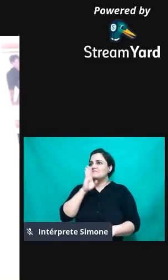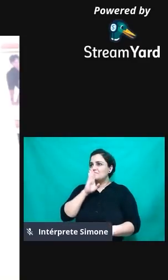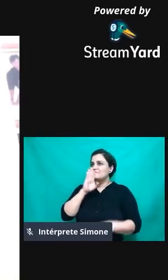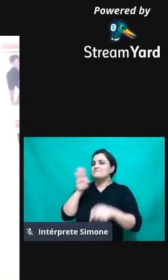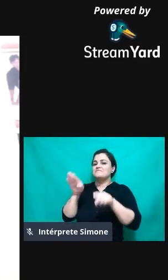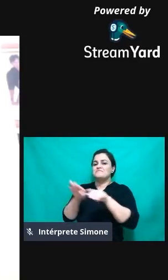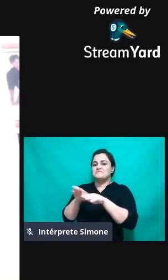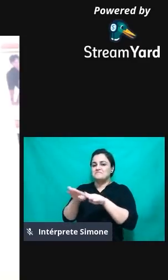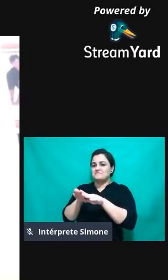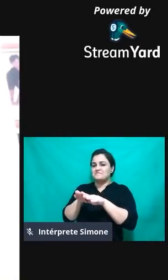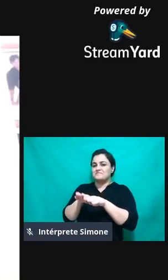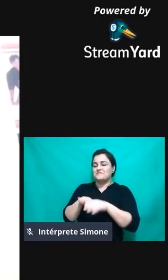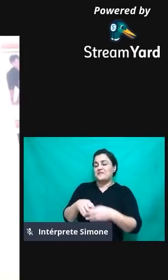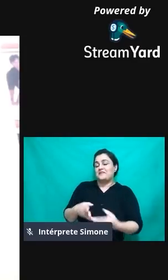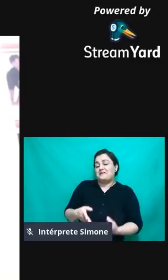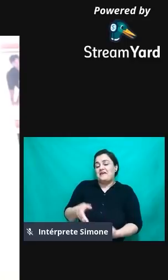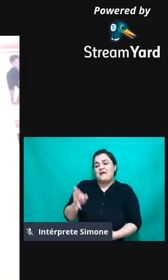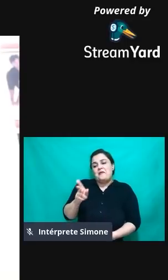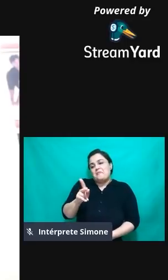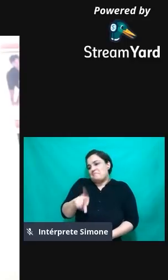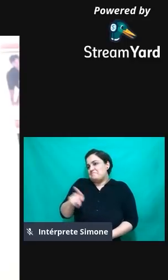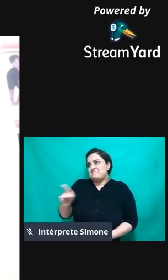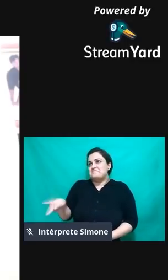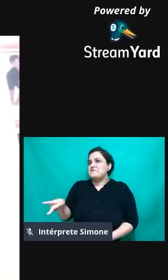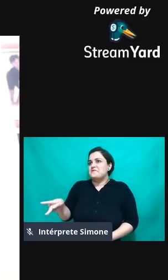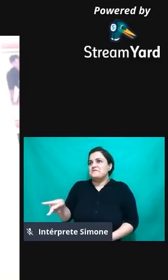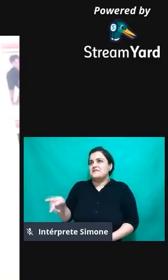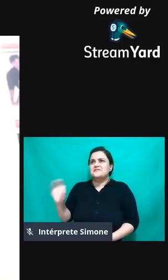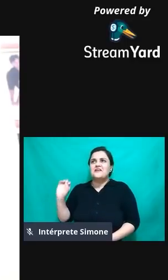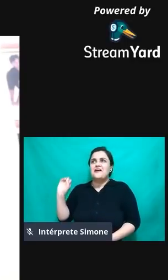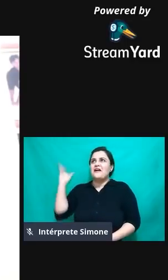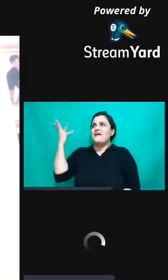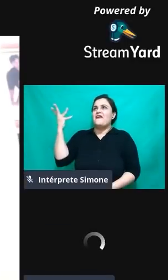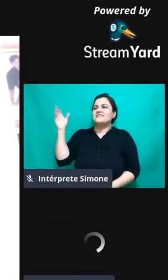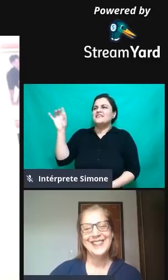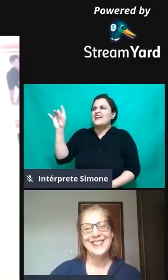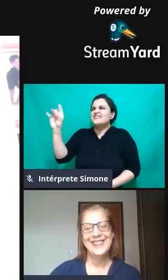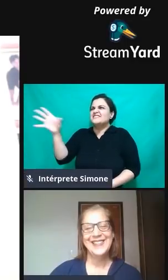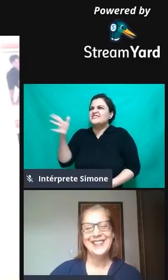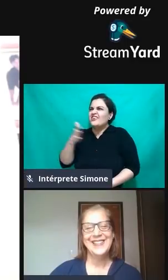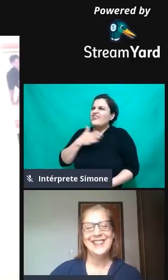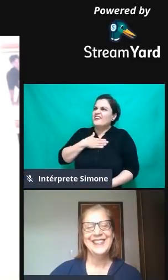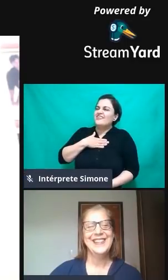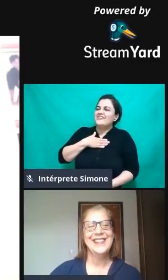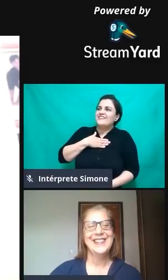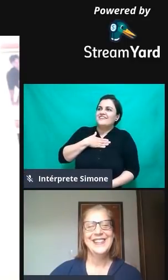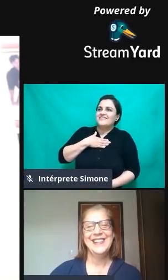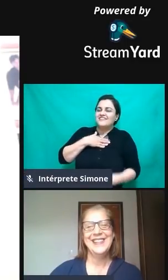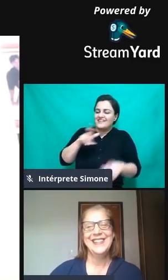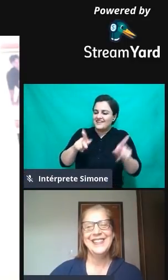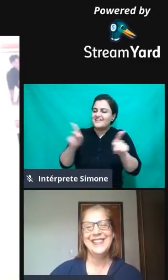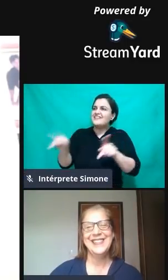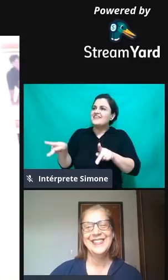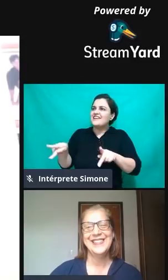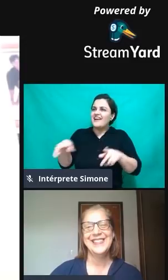eu acho que com as minhas colegas, né, a Sônia, a Gleibe, elas podem falar